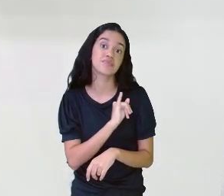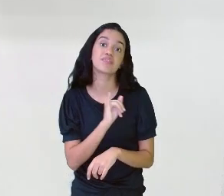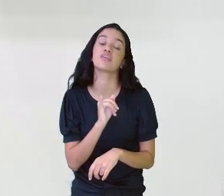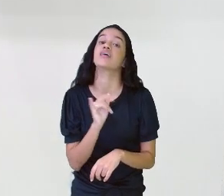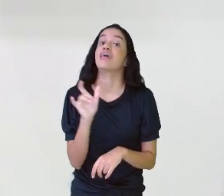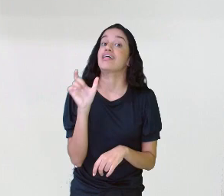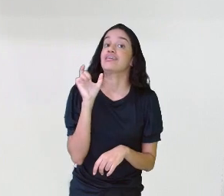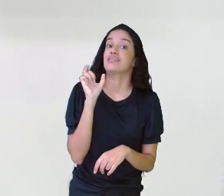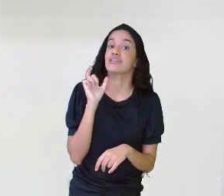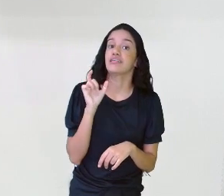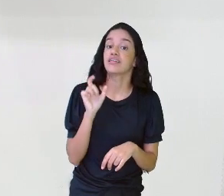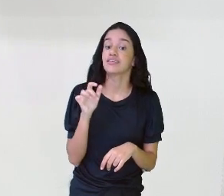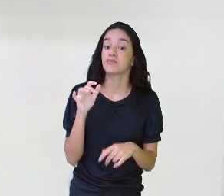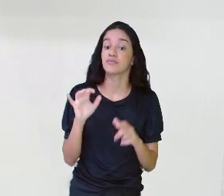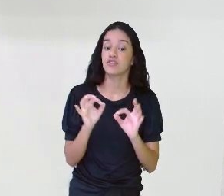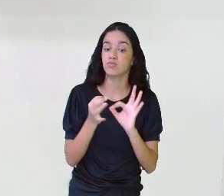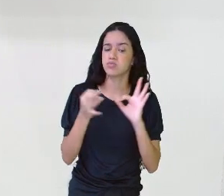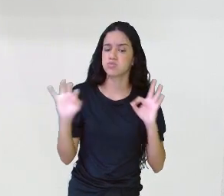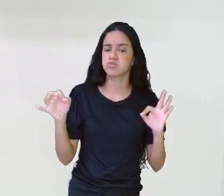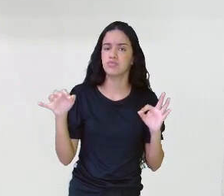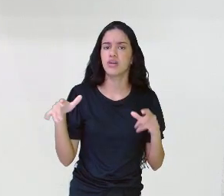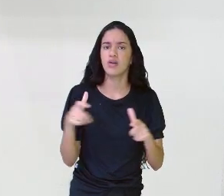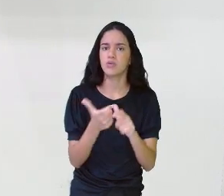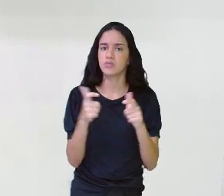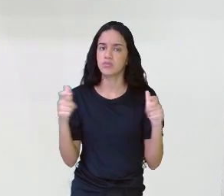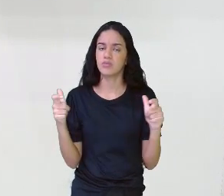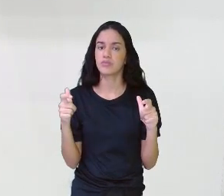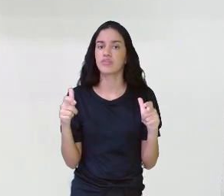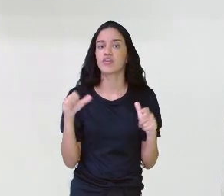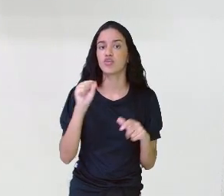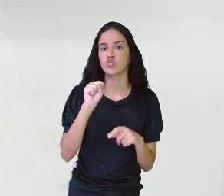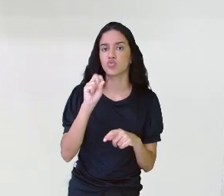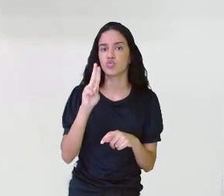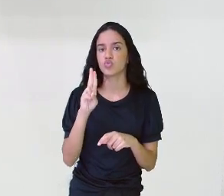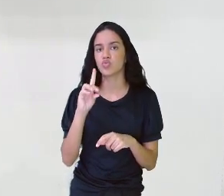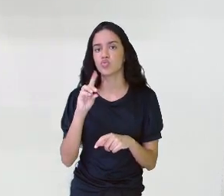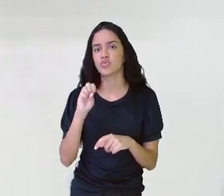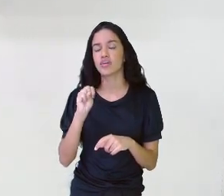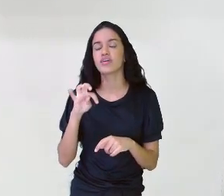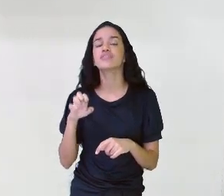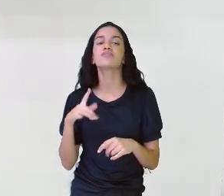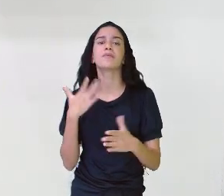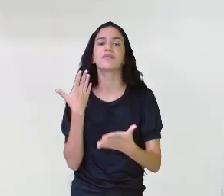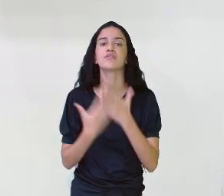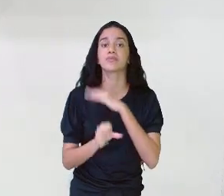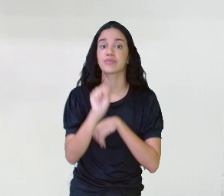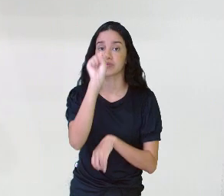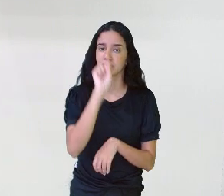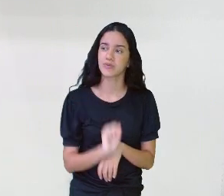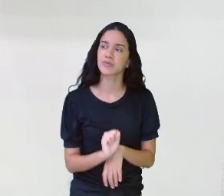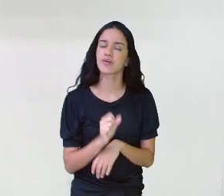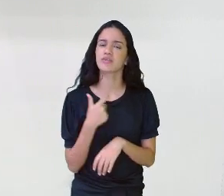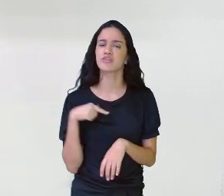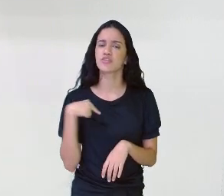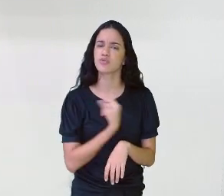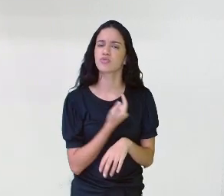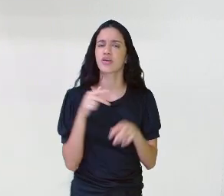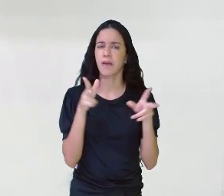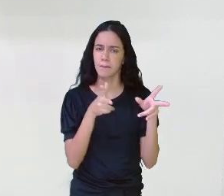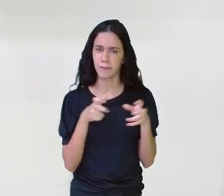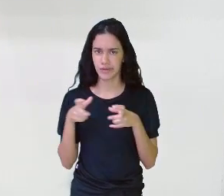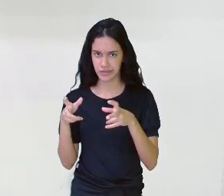de extensão, a região sudeste é a segunda menor, só perde para o sul, e no mapa a gente consegue perceber